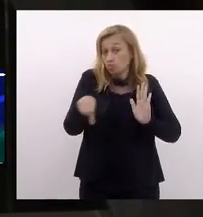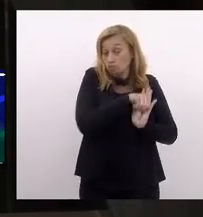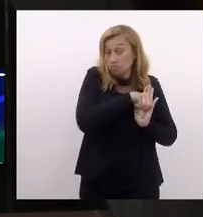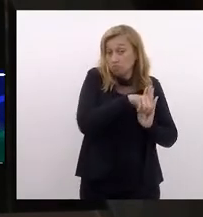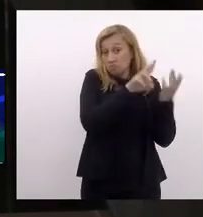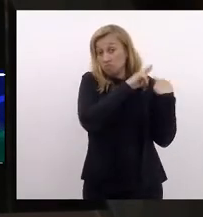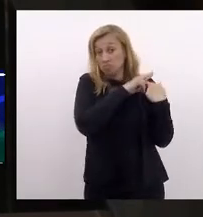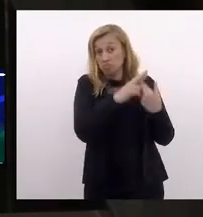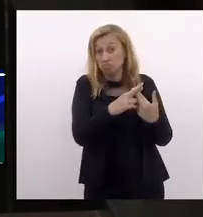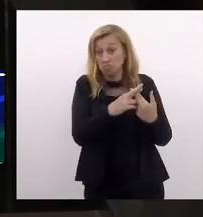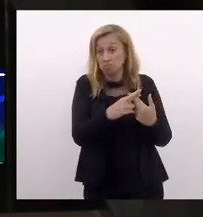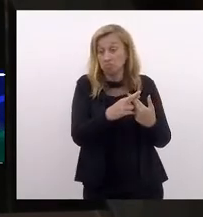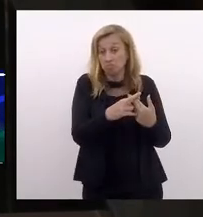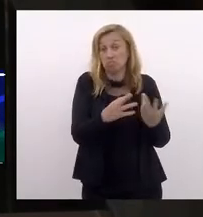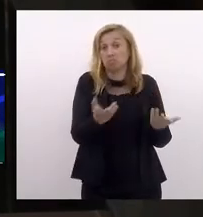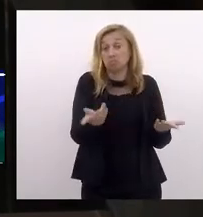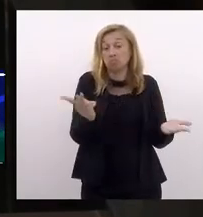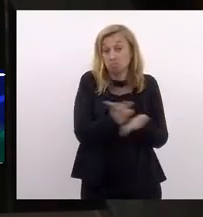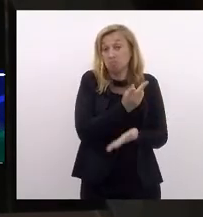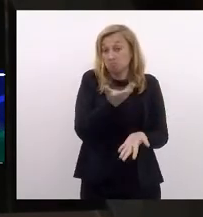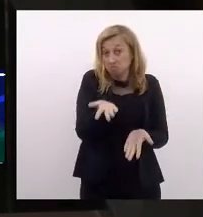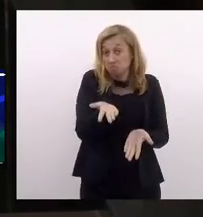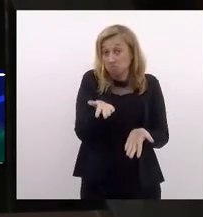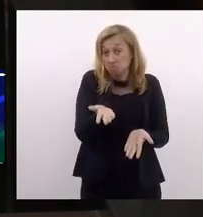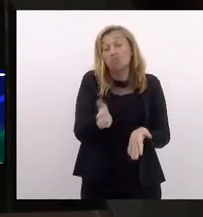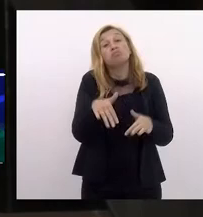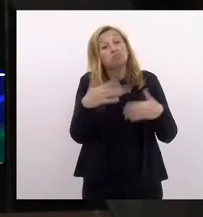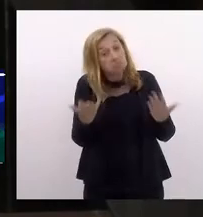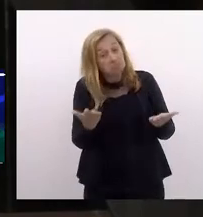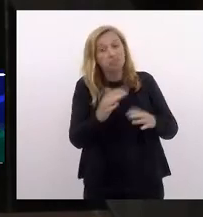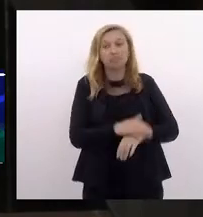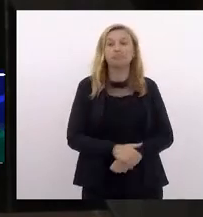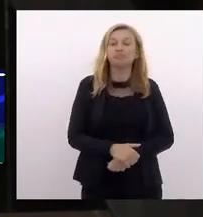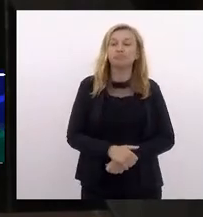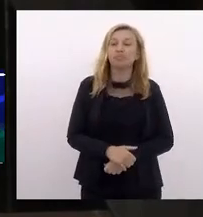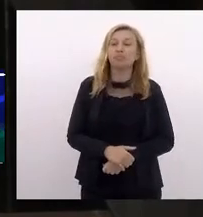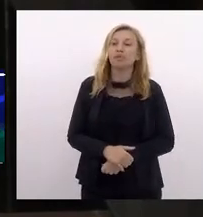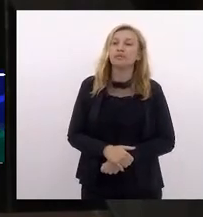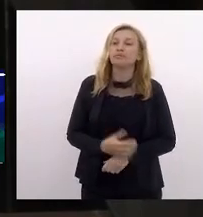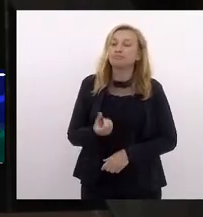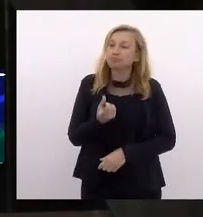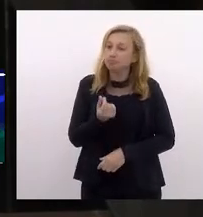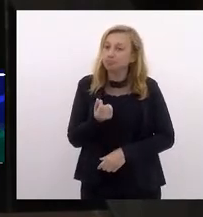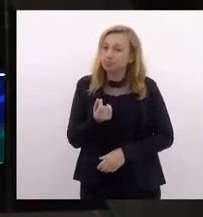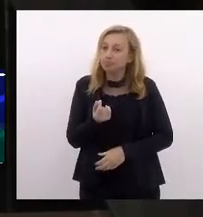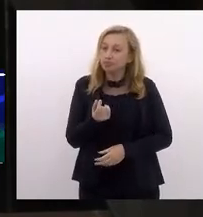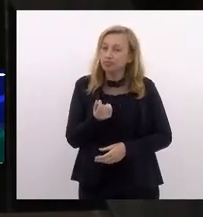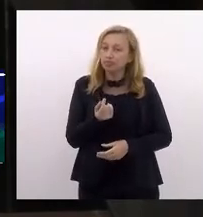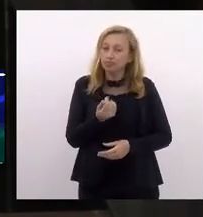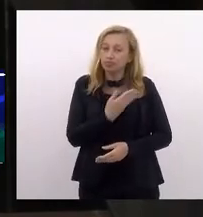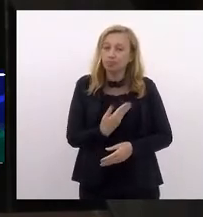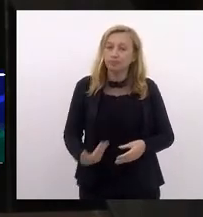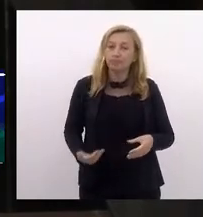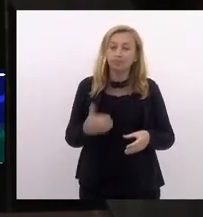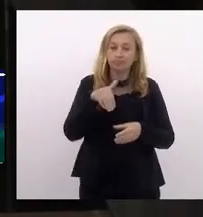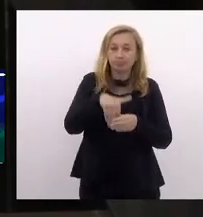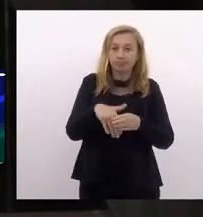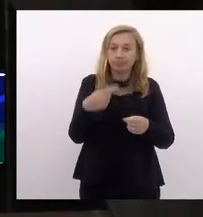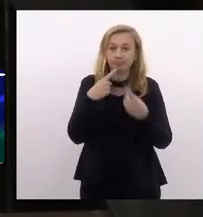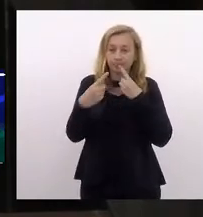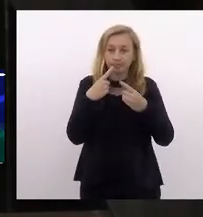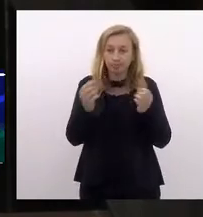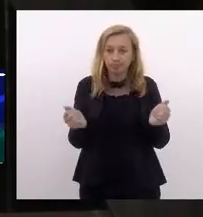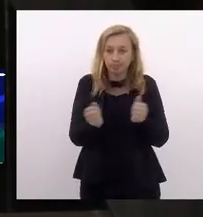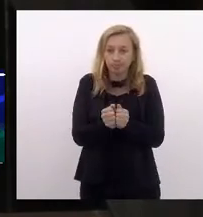responsabilidade que foi o que materializou processo de pizza entretanto as contas foram votadas foram discutidas e votadas